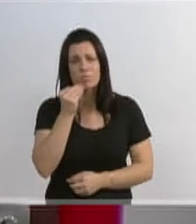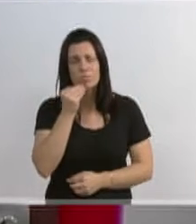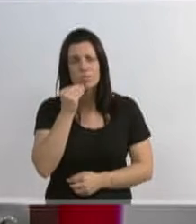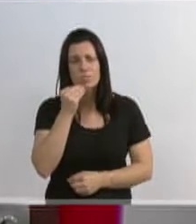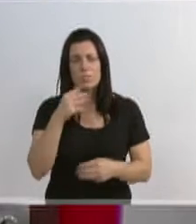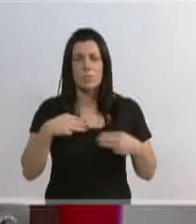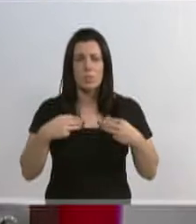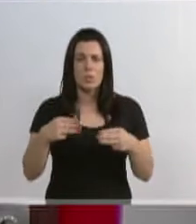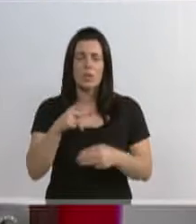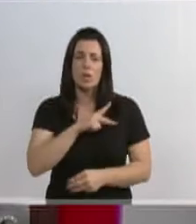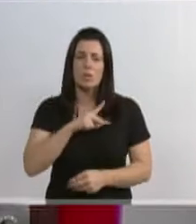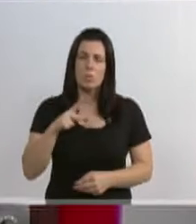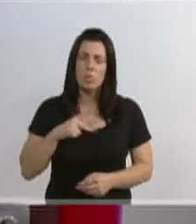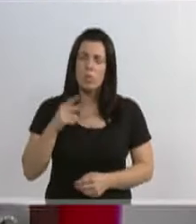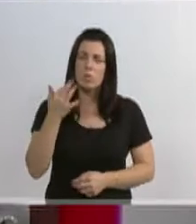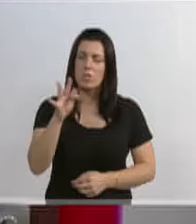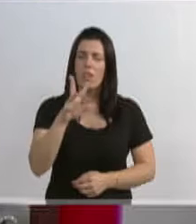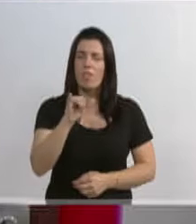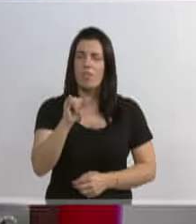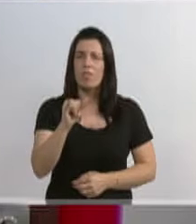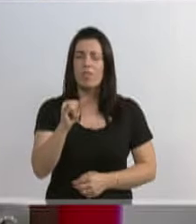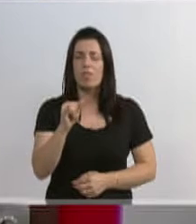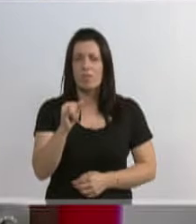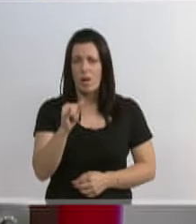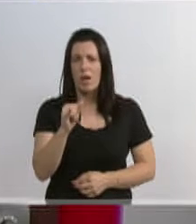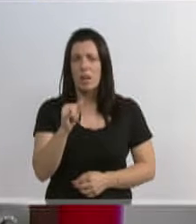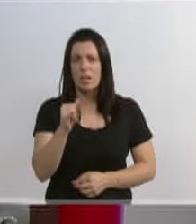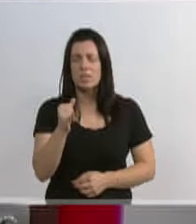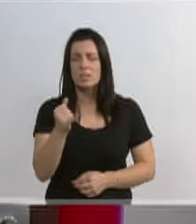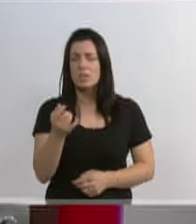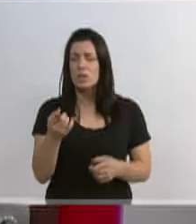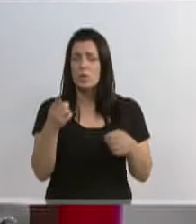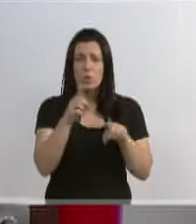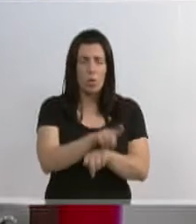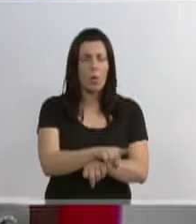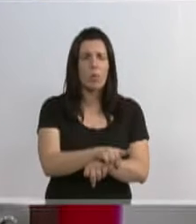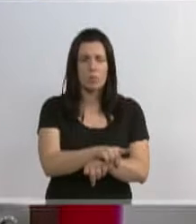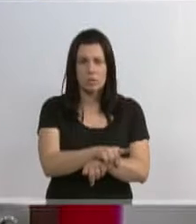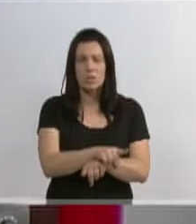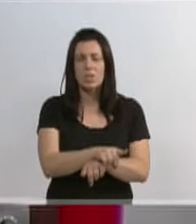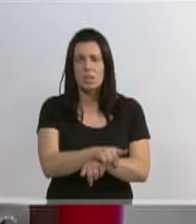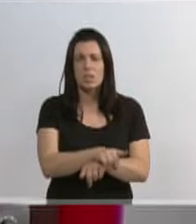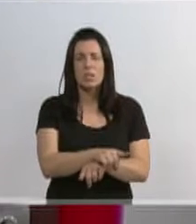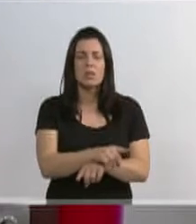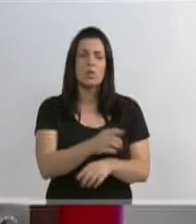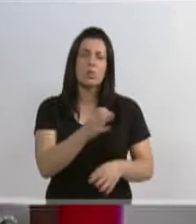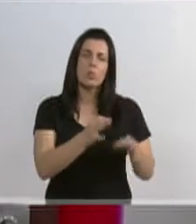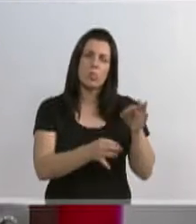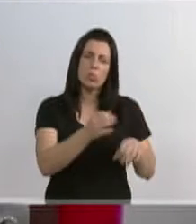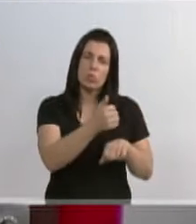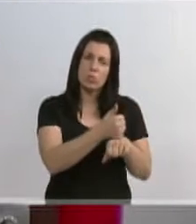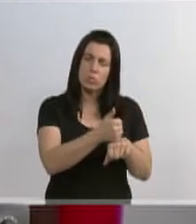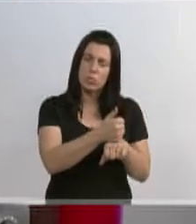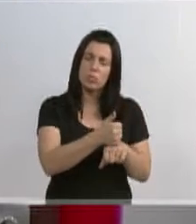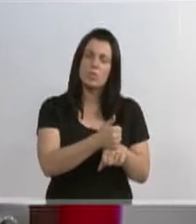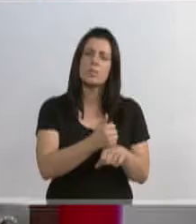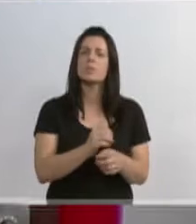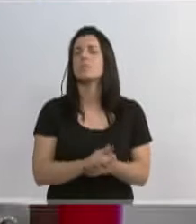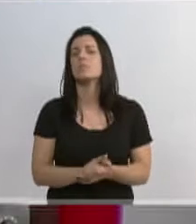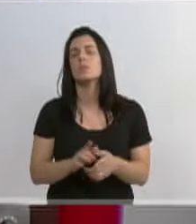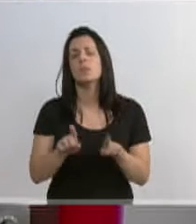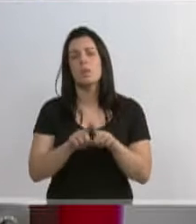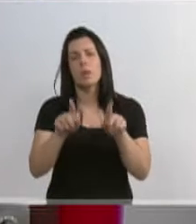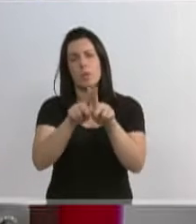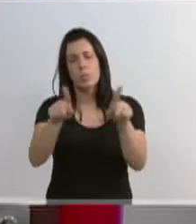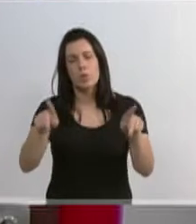Ministério Público Federal, inclusive, vai recorrer da decisão de Moro, que absolveu Cláudia Cruz, esposa de Eduardo Cunha. Os próprios